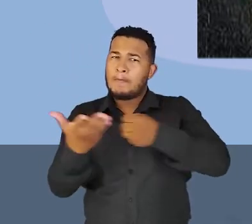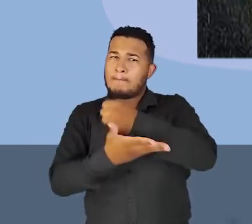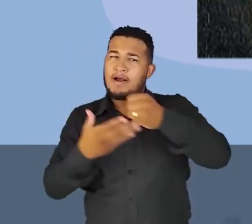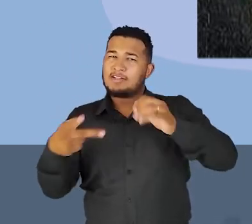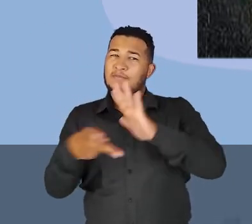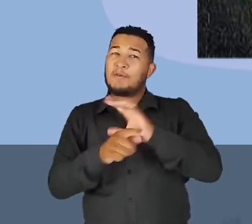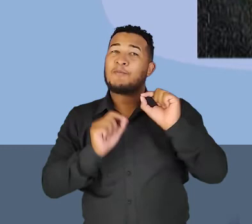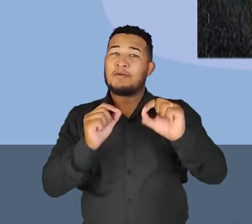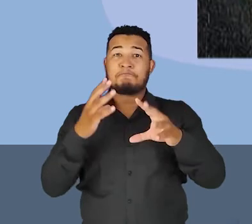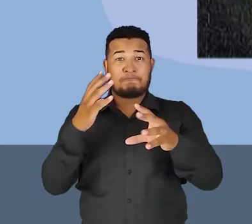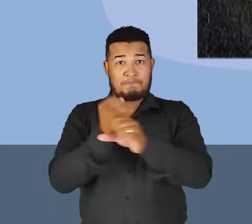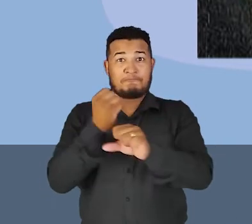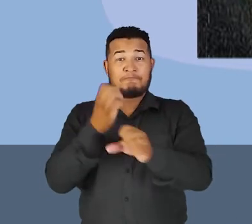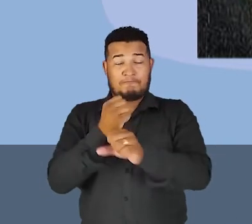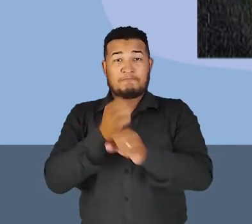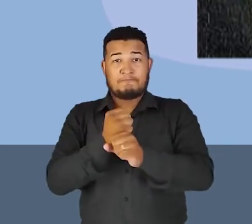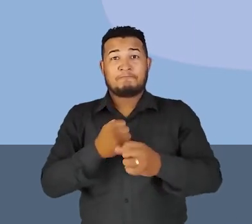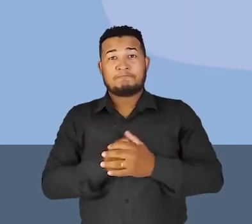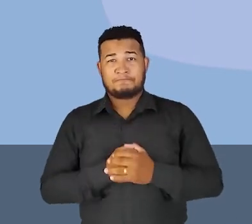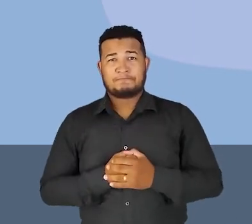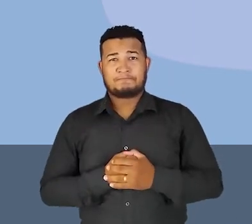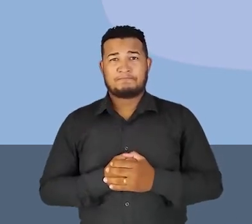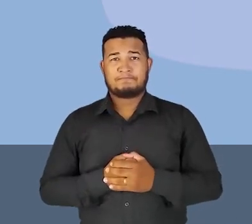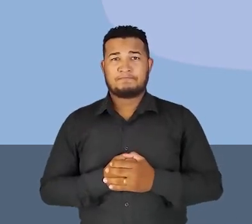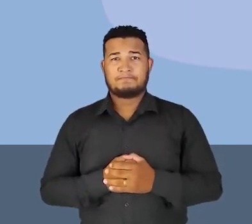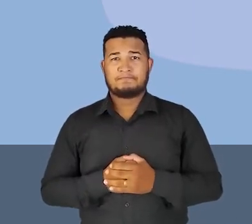do cálculo infinitesimal.